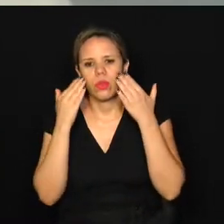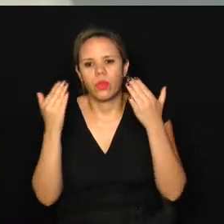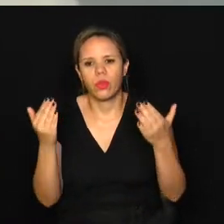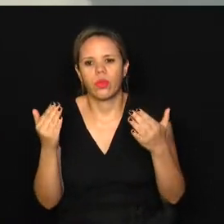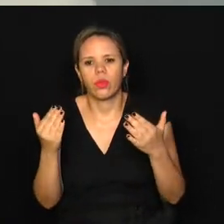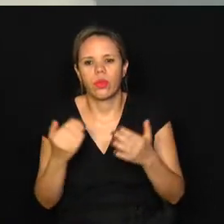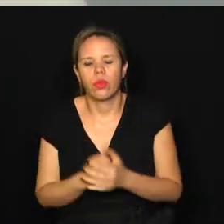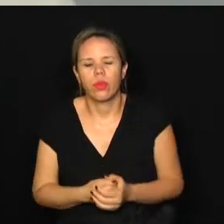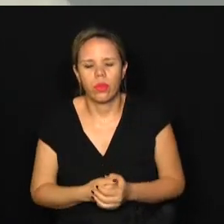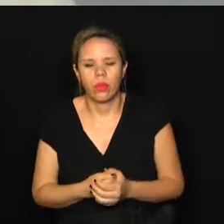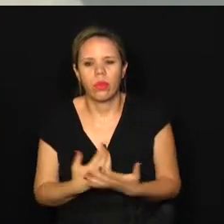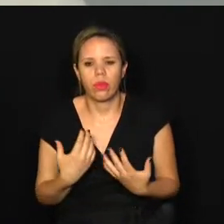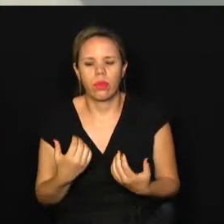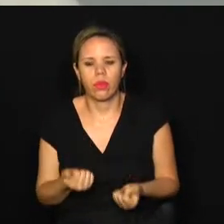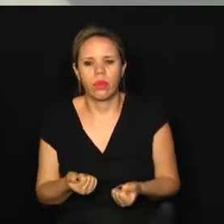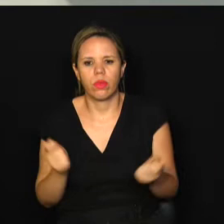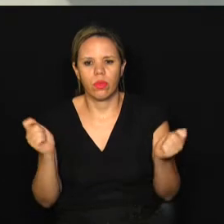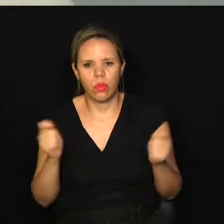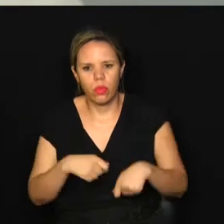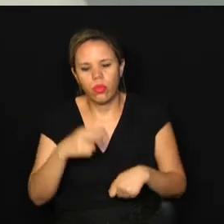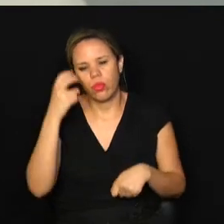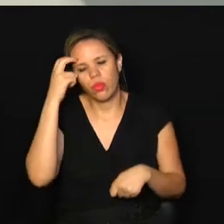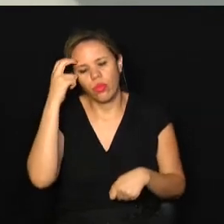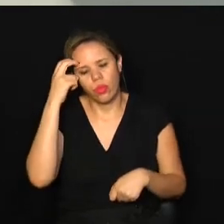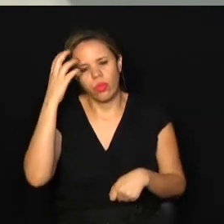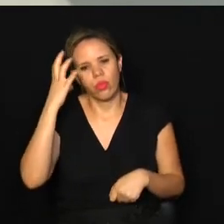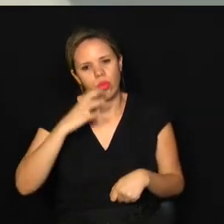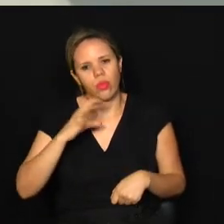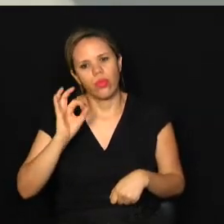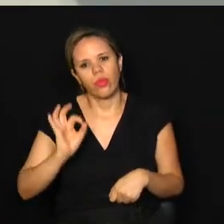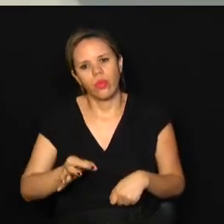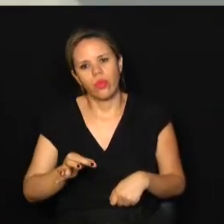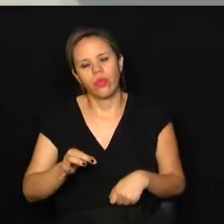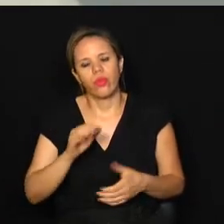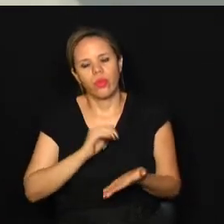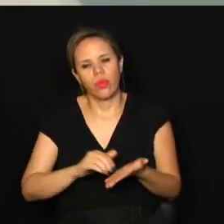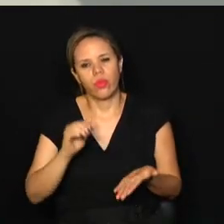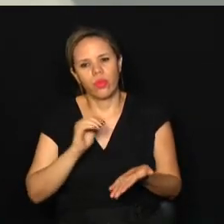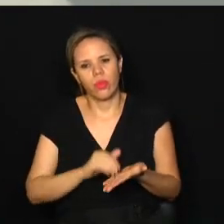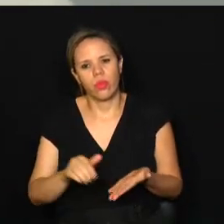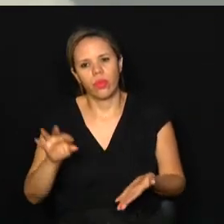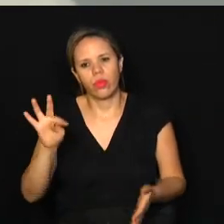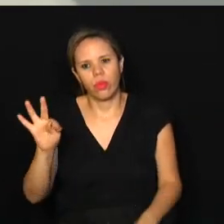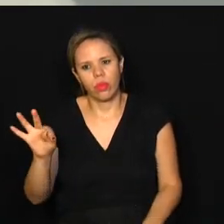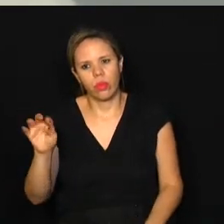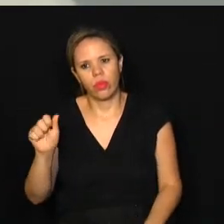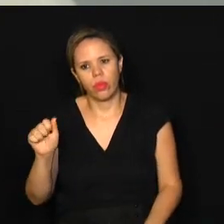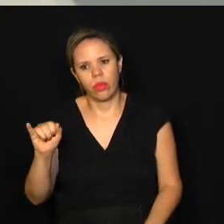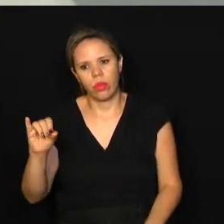e reconheço a competência e a seriedade que o secretário Tarcísio